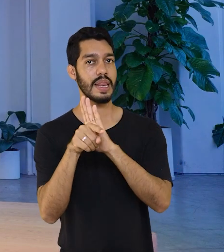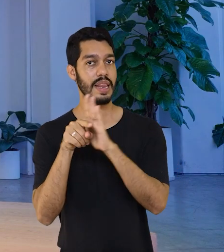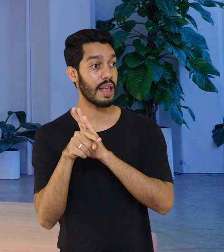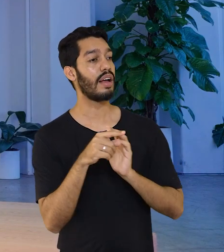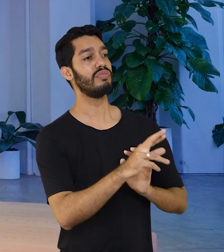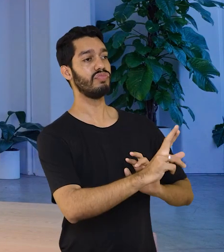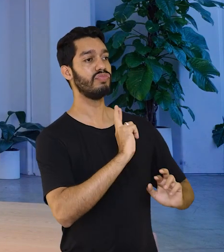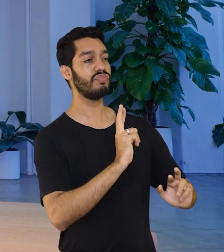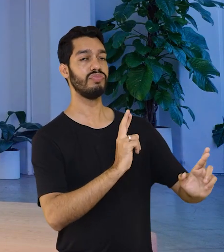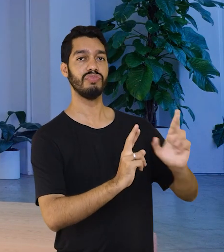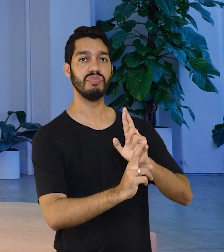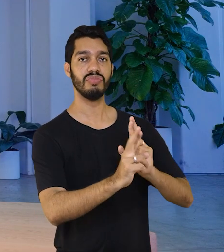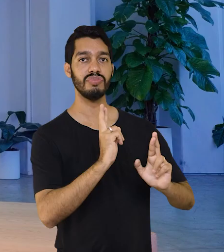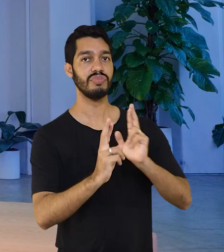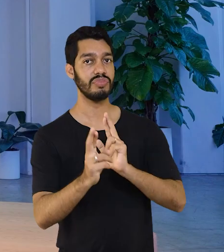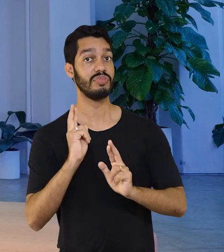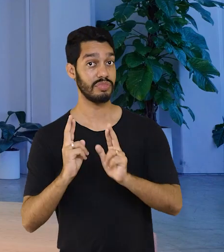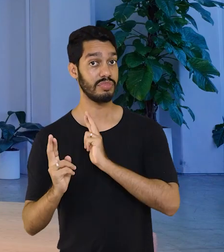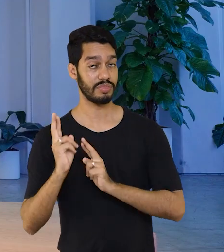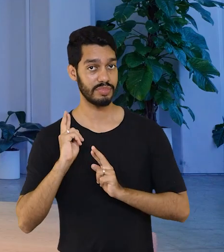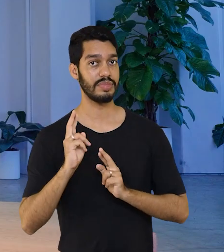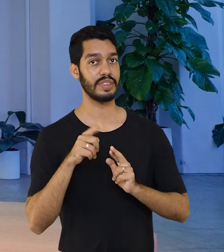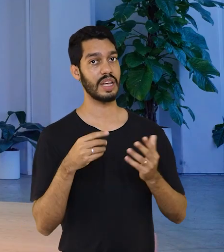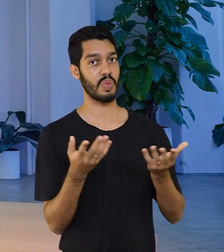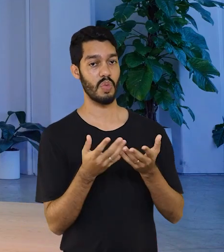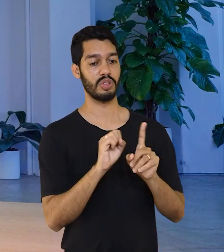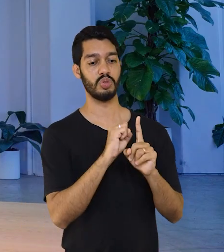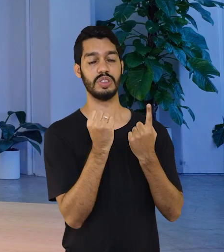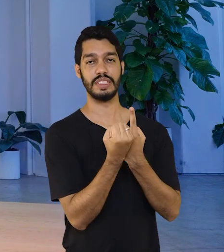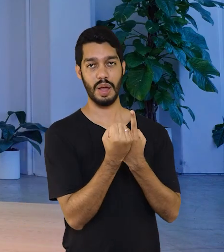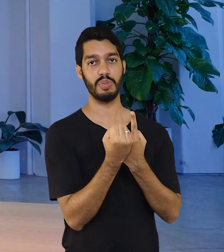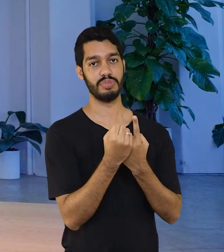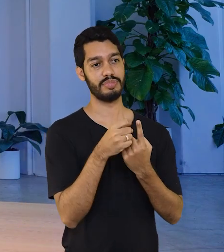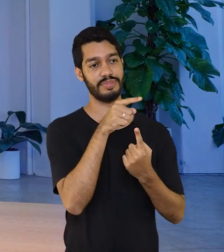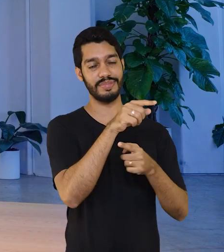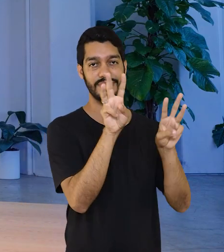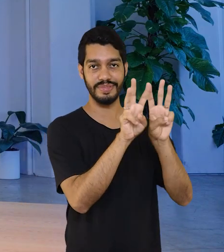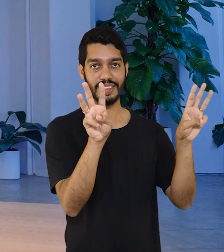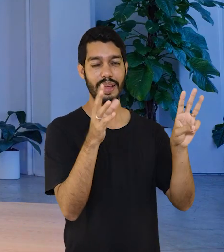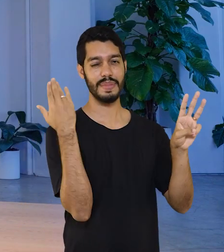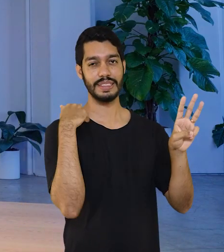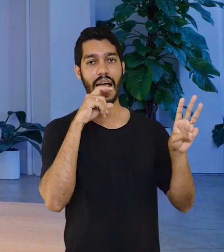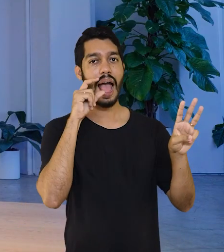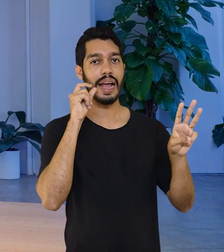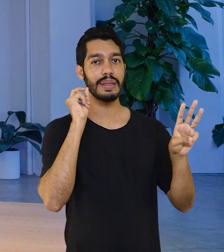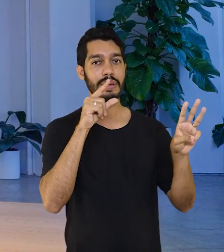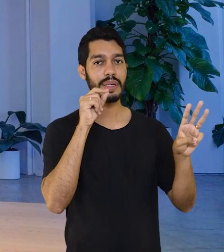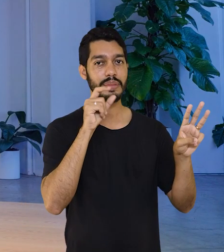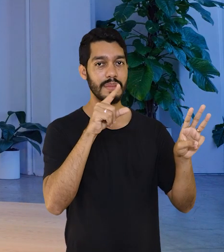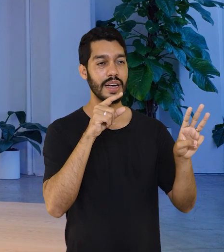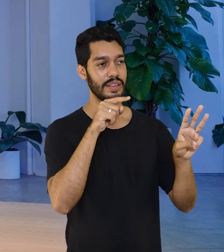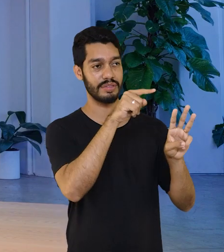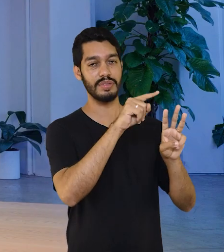enfim, sites declarados. Um social listening, que é uma ferramenta que as empresas usam há 10 anos, é o que as pessoas dizem lá no antigo Twitter, no